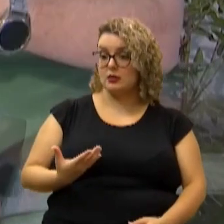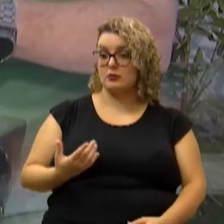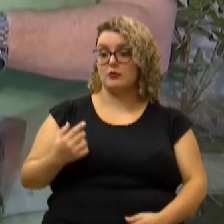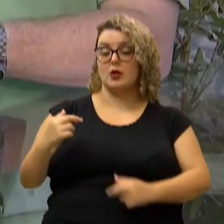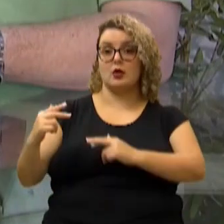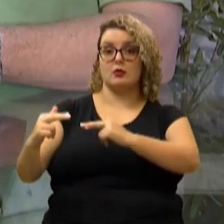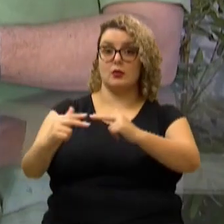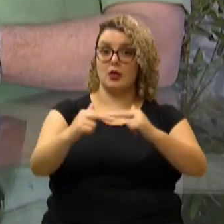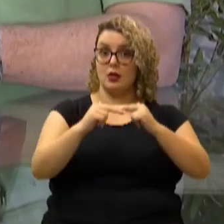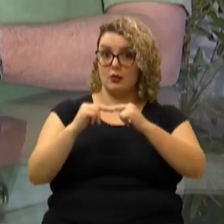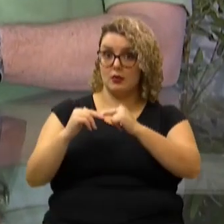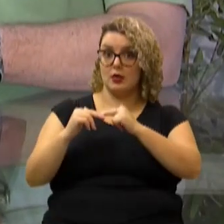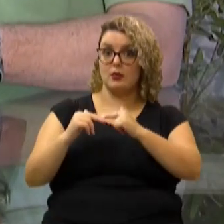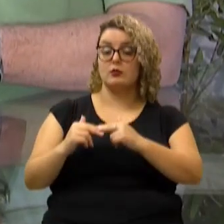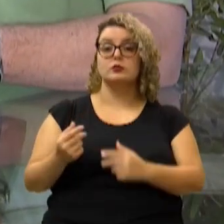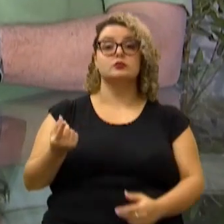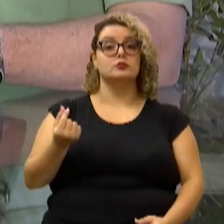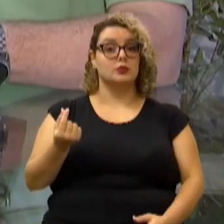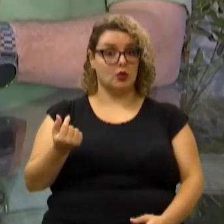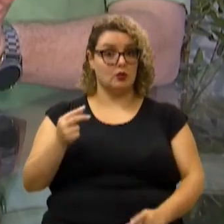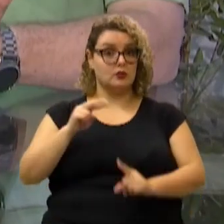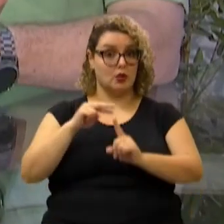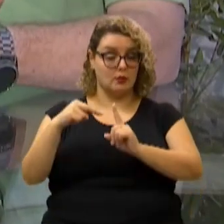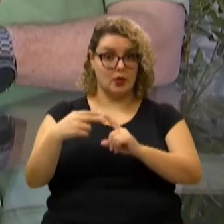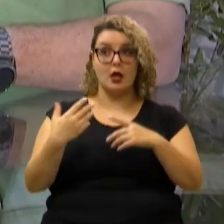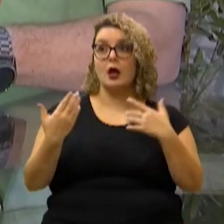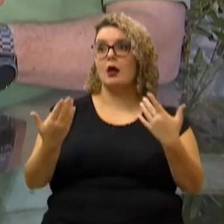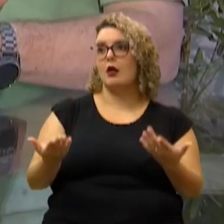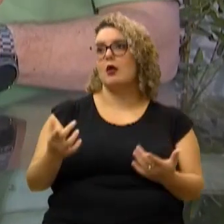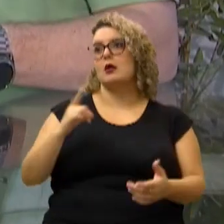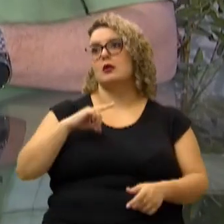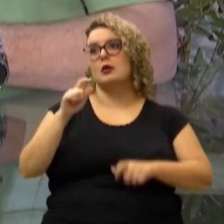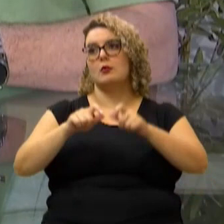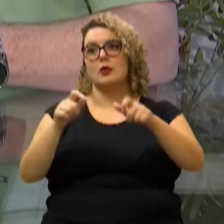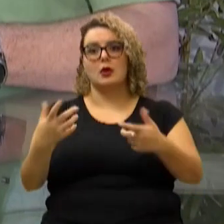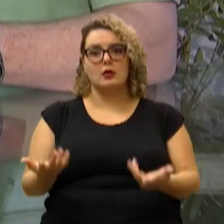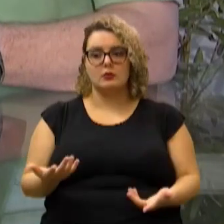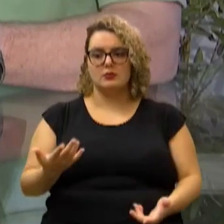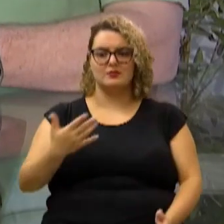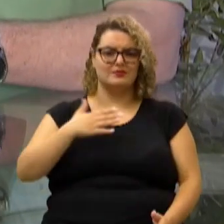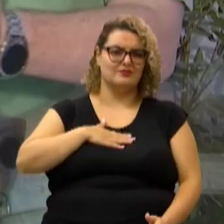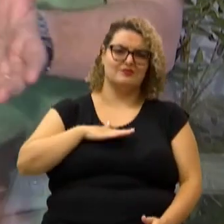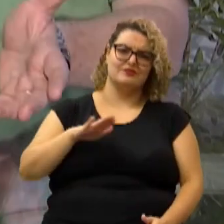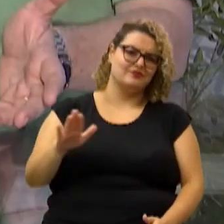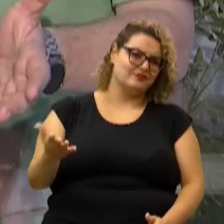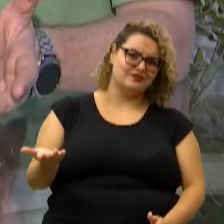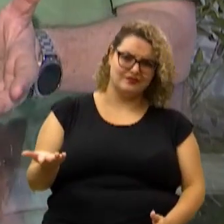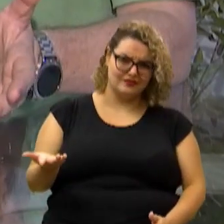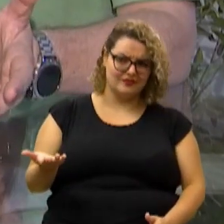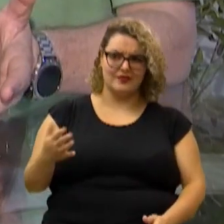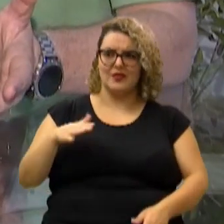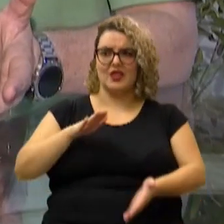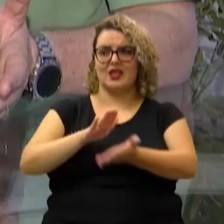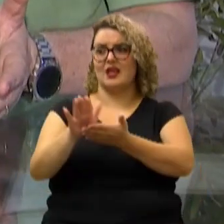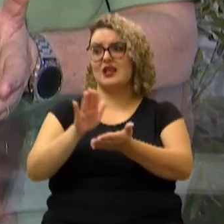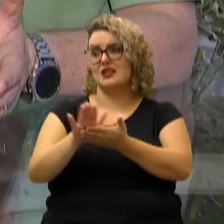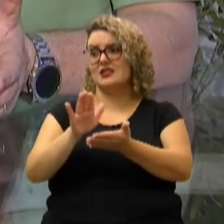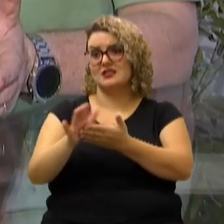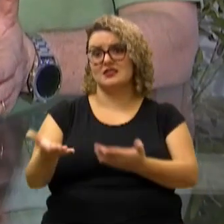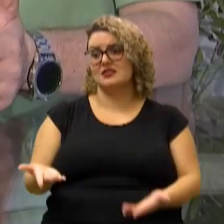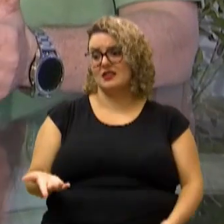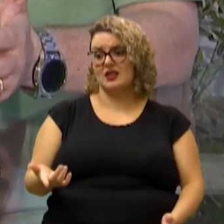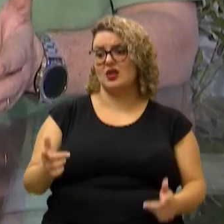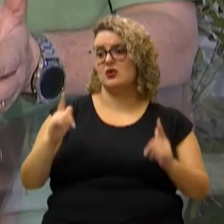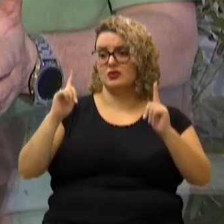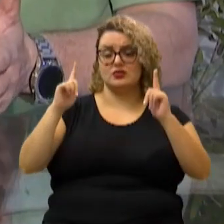forma harmônica do ponto de vista financeiro agora tem gente que não gosta de gastar muito